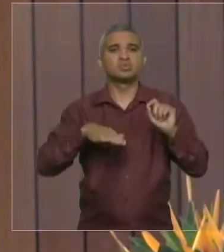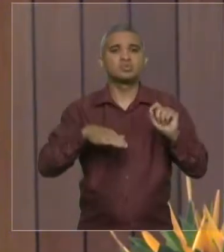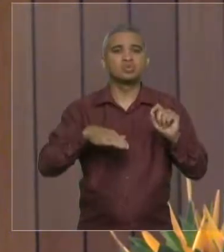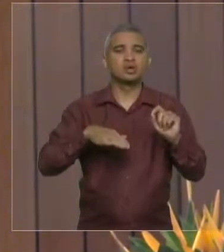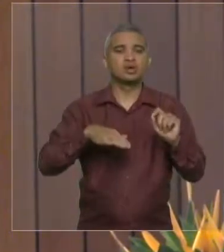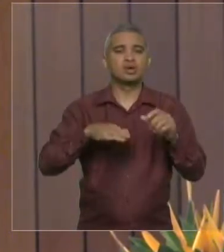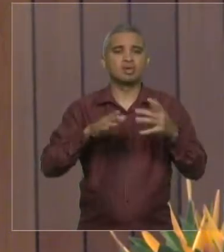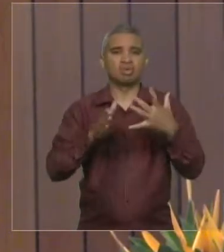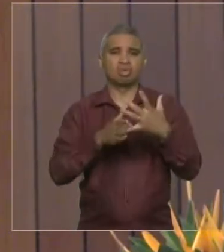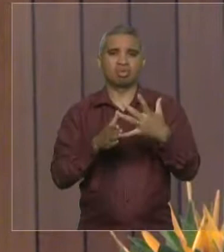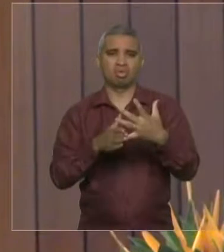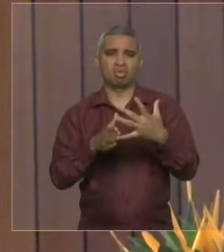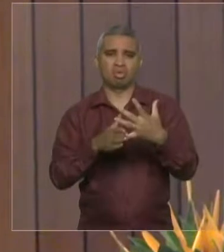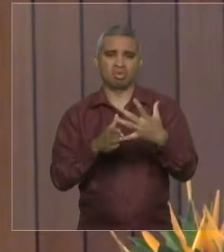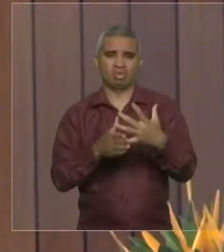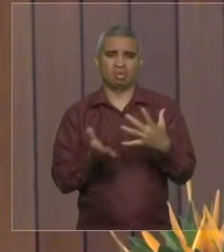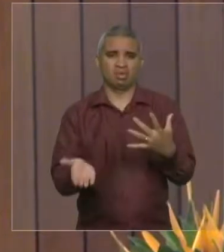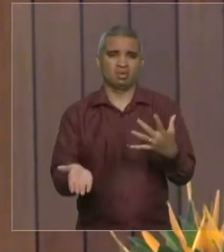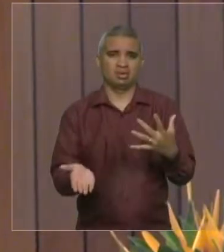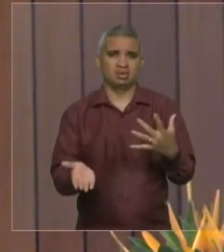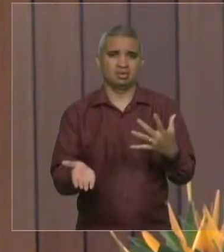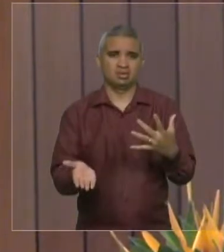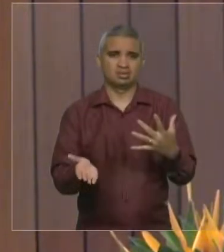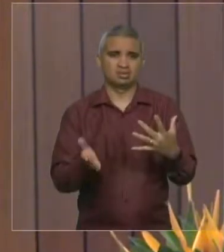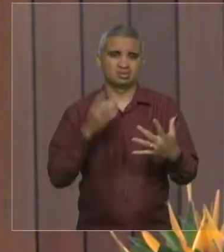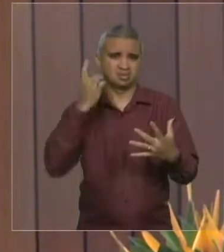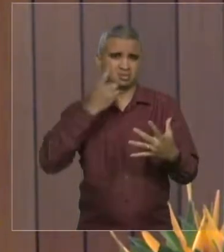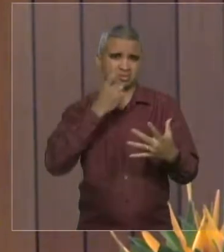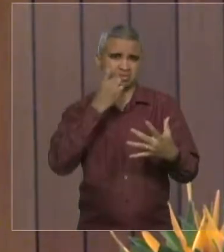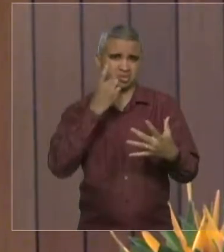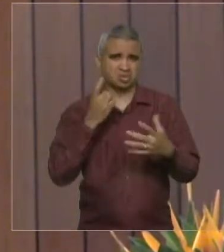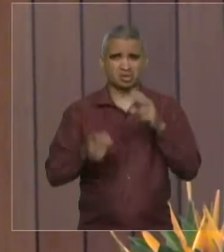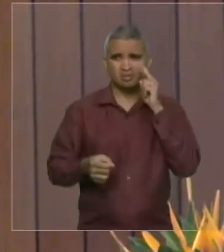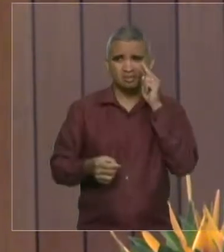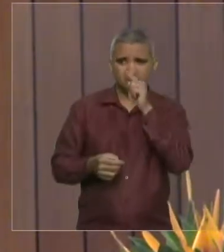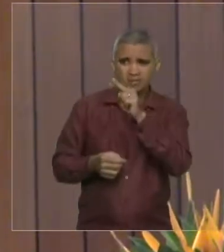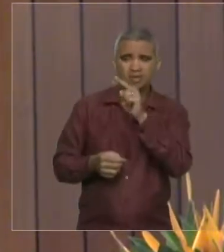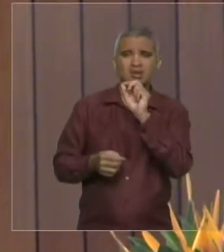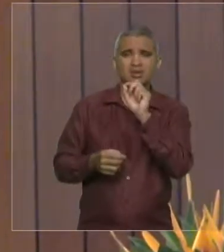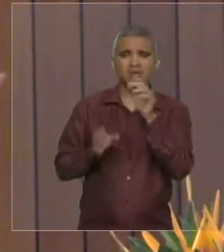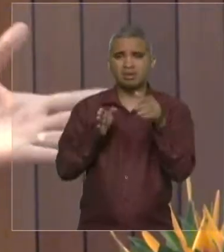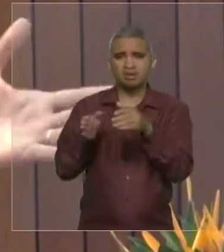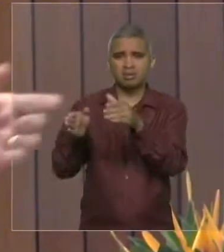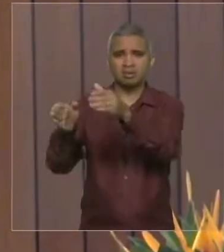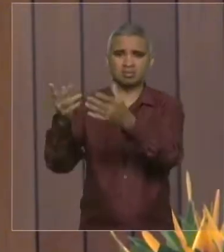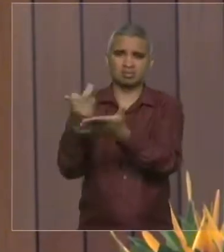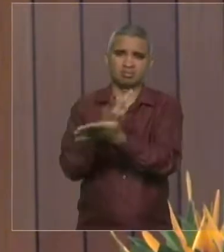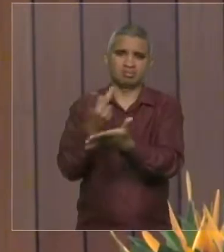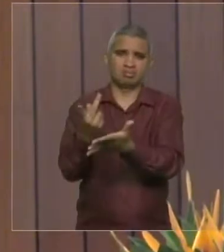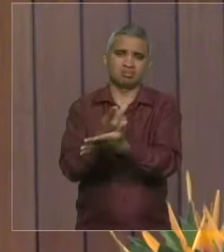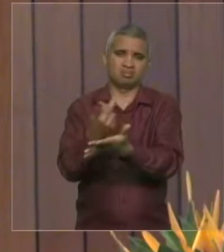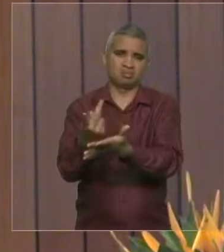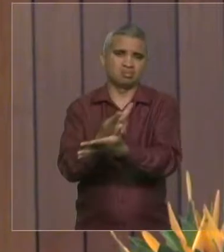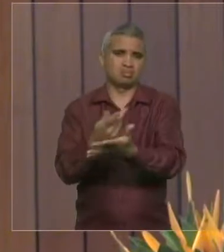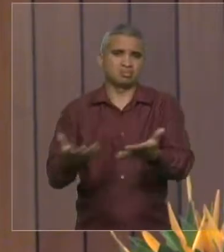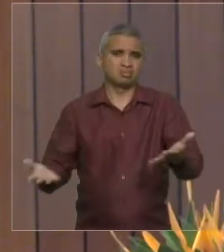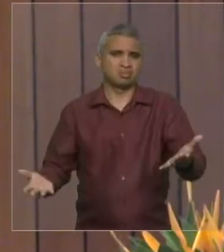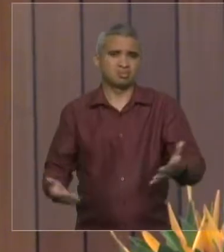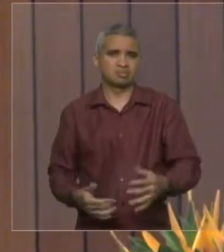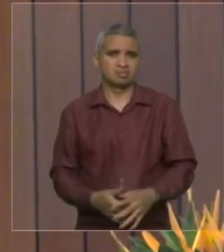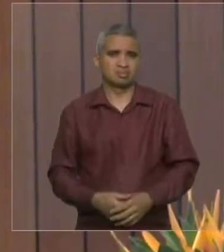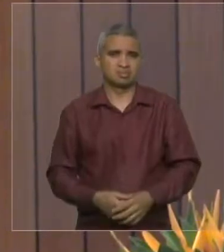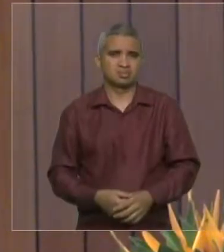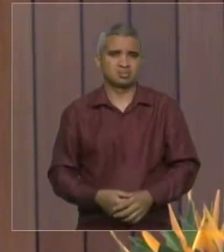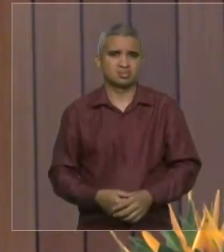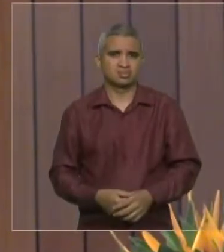pequeno, no patamar de estar olhando para o lado errado, no patamar de estar